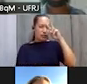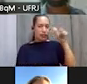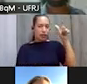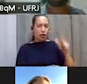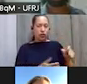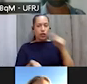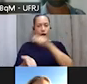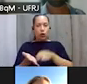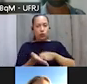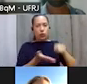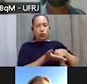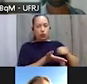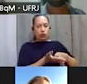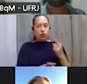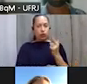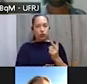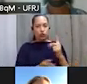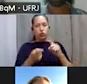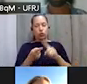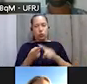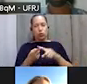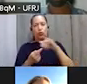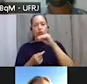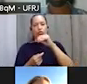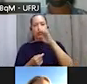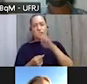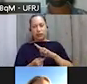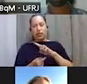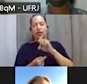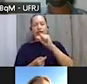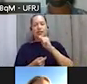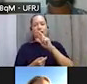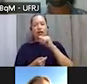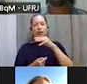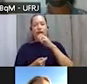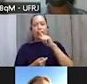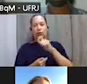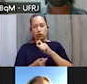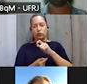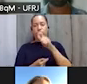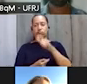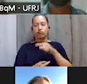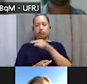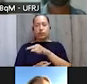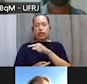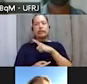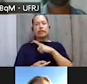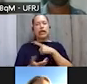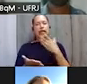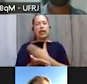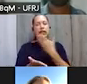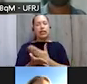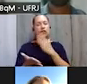autores. Um deles é o José Saramago. José Saramago tem alguns livros que fazem